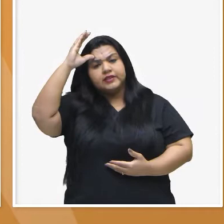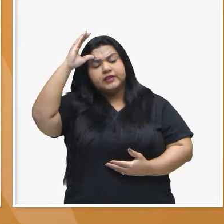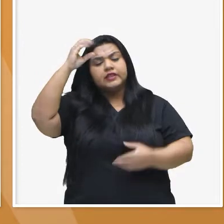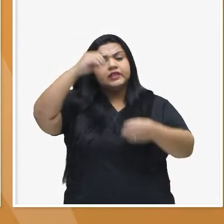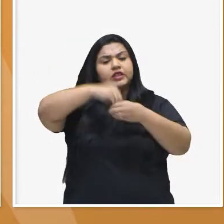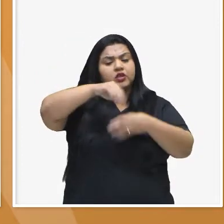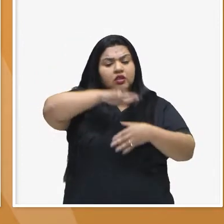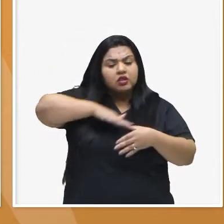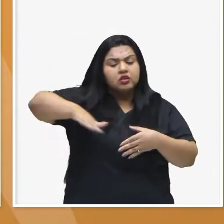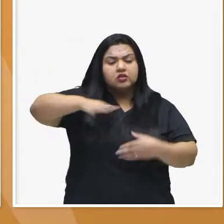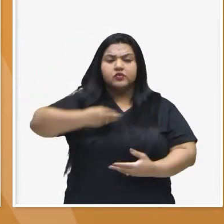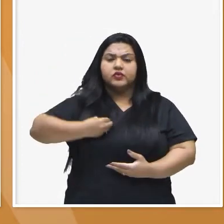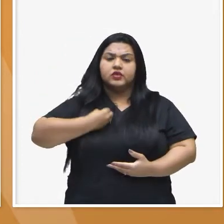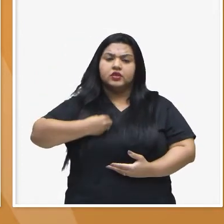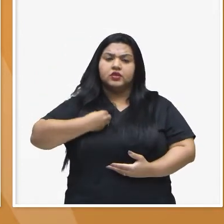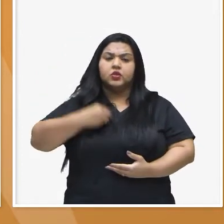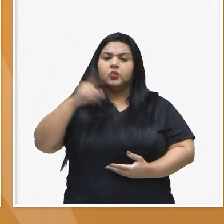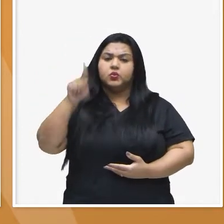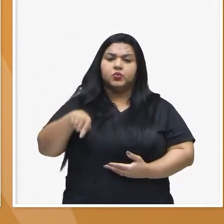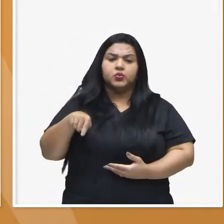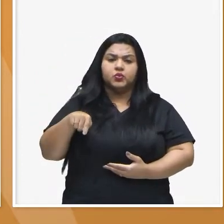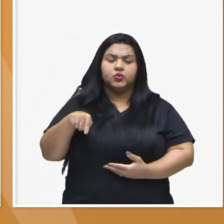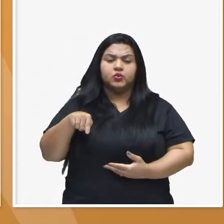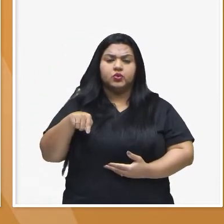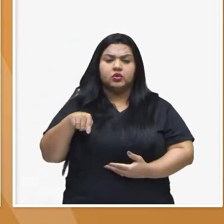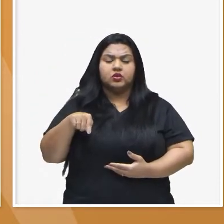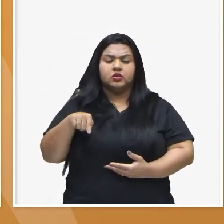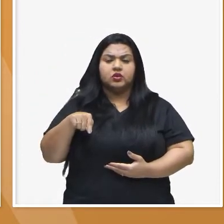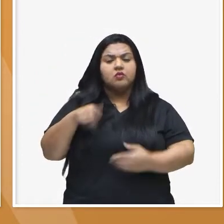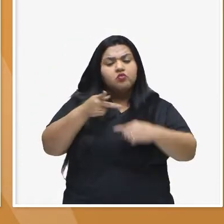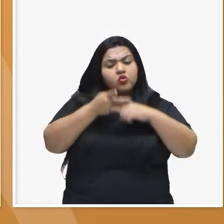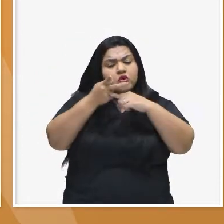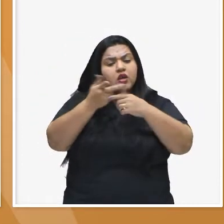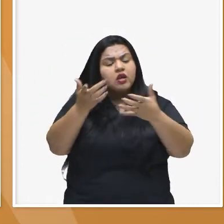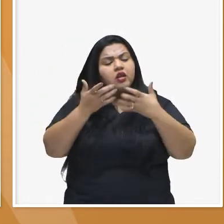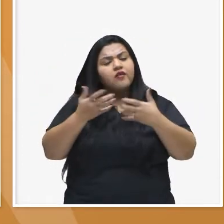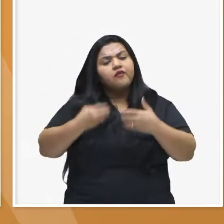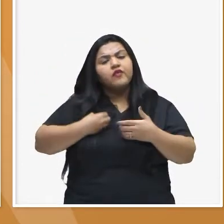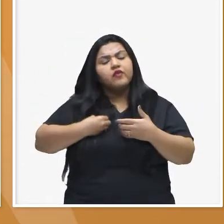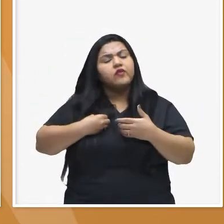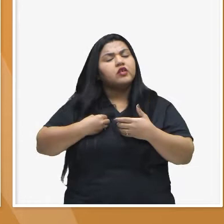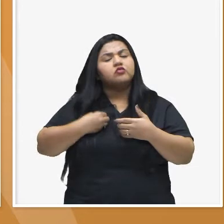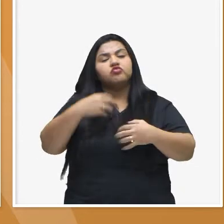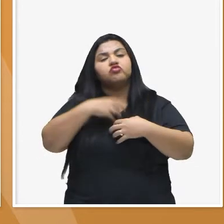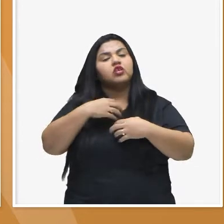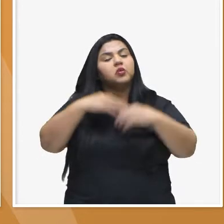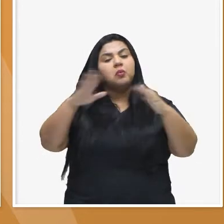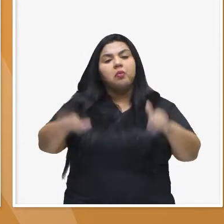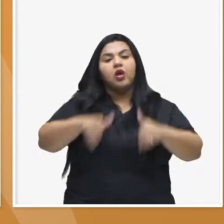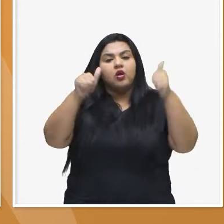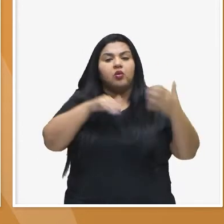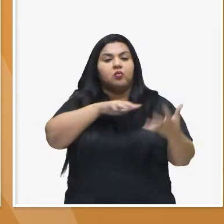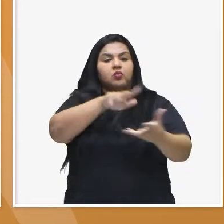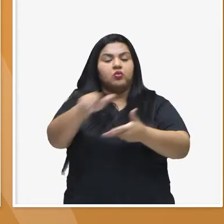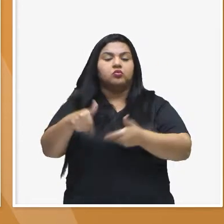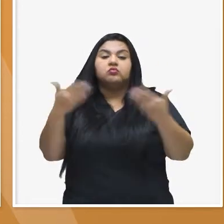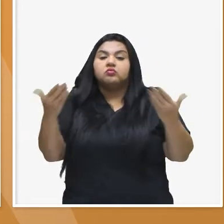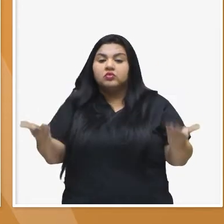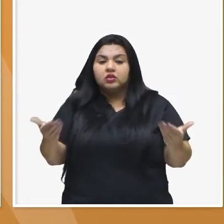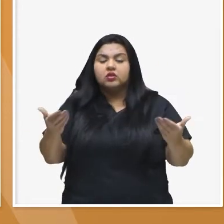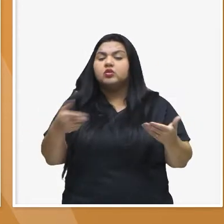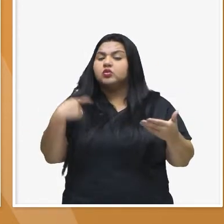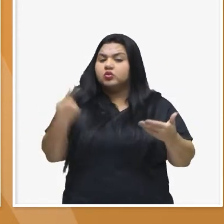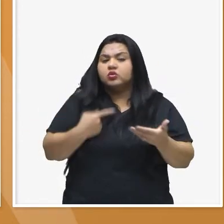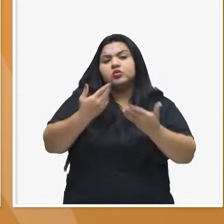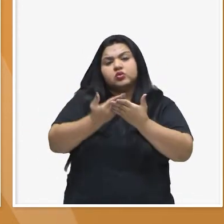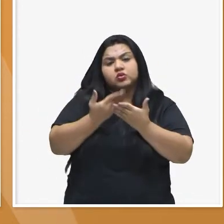dinâmica de vida, que é procurar viver da melhor maneira possível no mundo? Então, nós vamos estudar